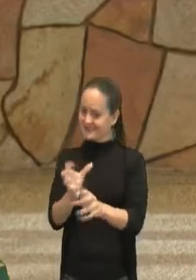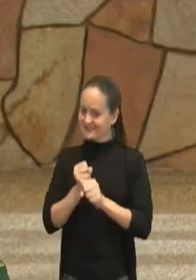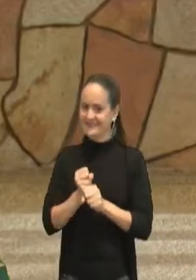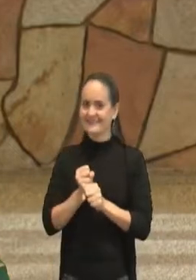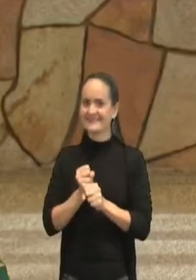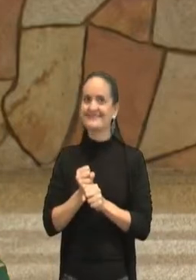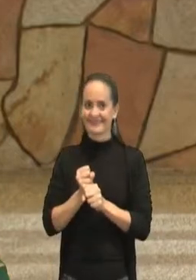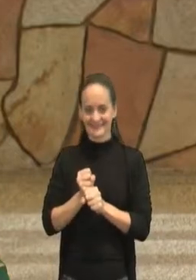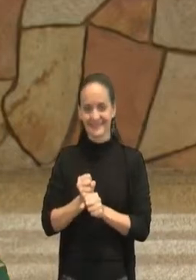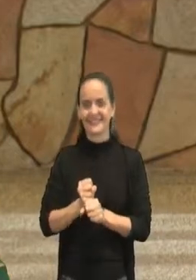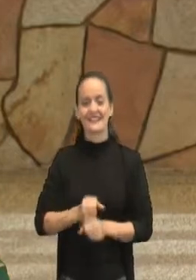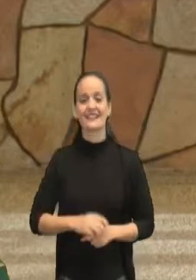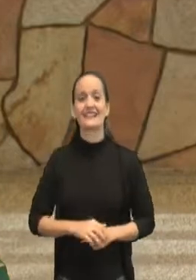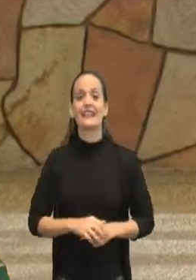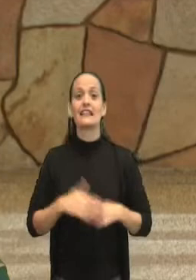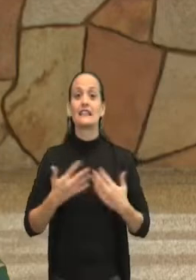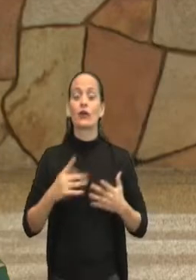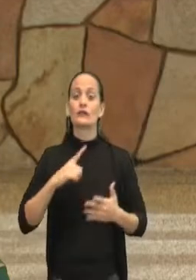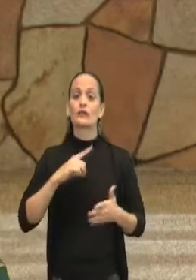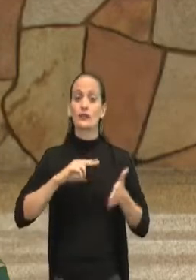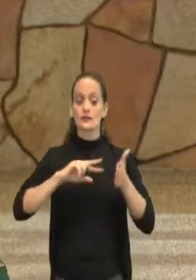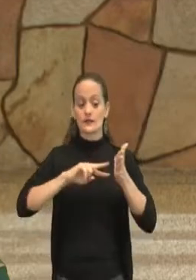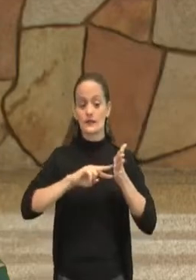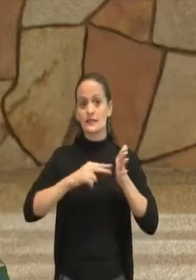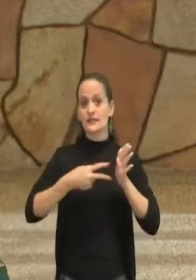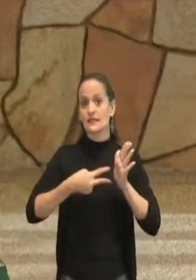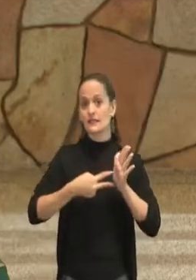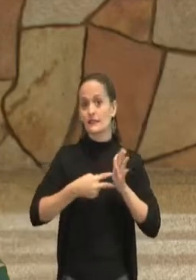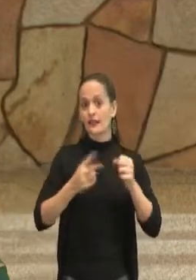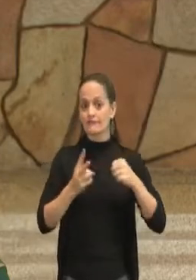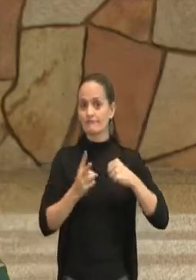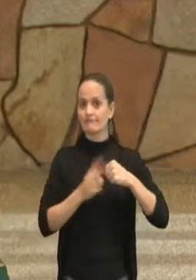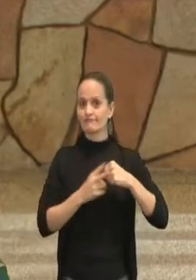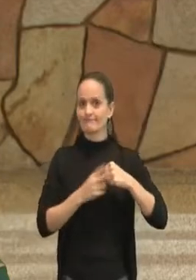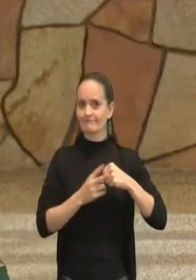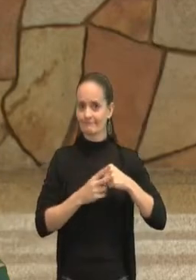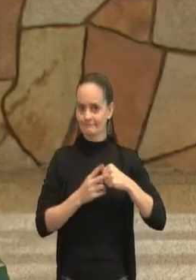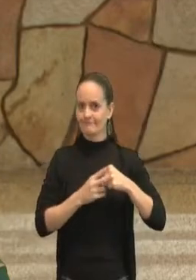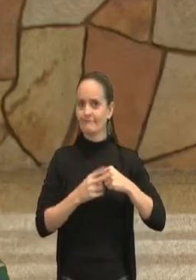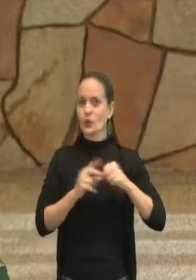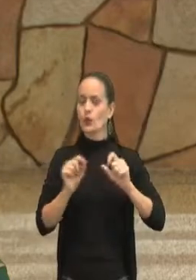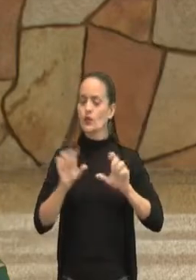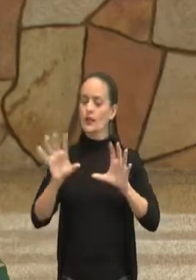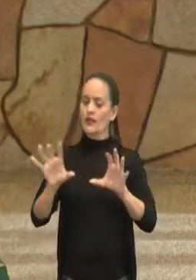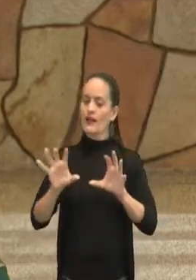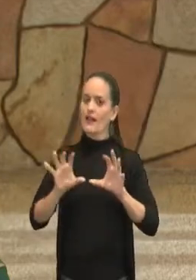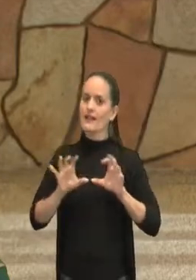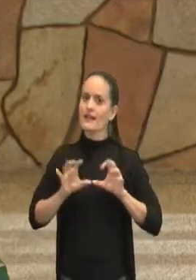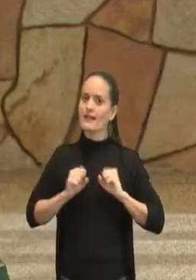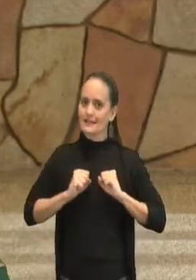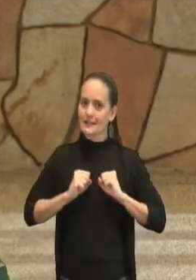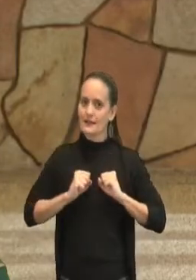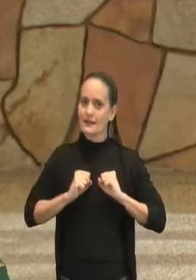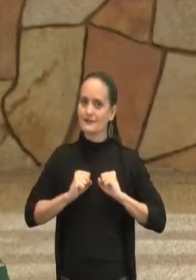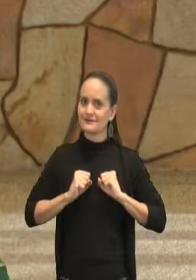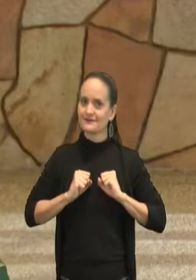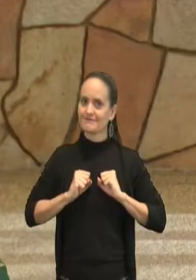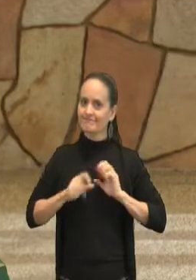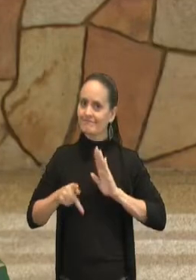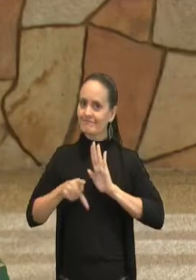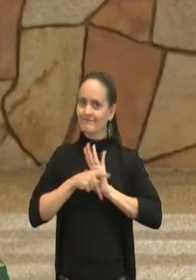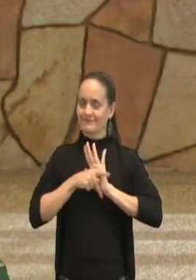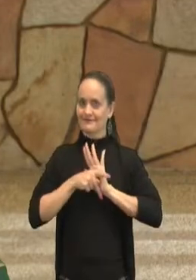ainda traz mais significados para esse verbo, receber. Significa associar consigo